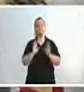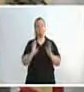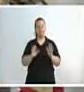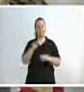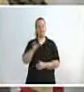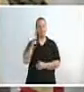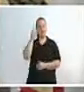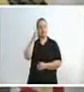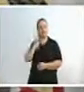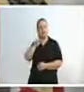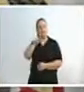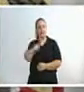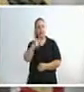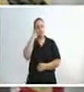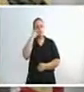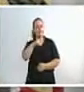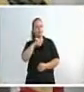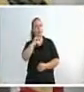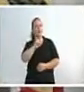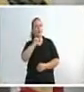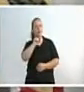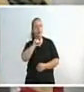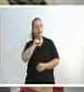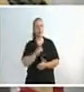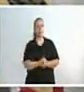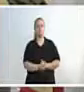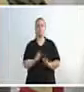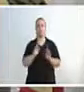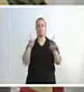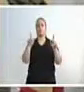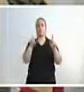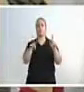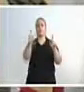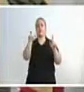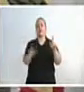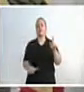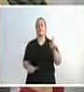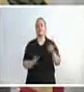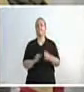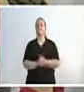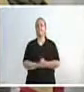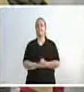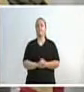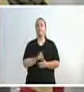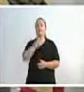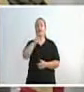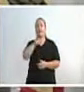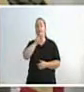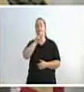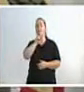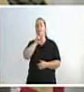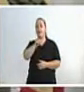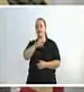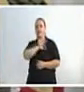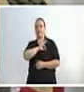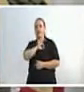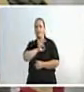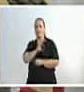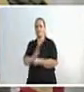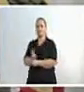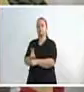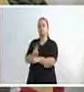depois, descobriu-se que não era eles, que foi um guarda municipal, e